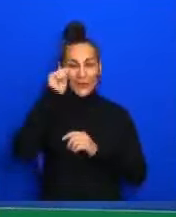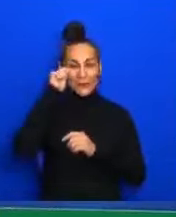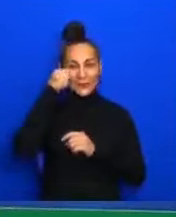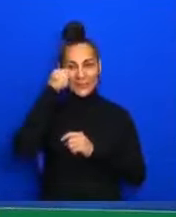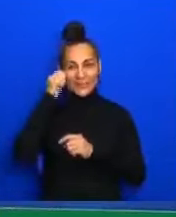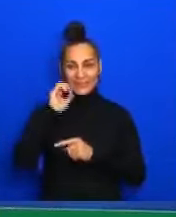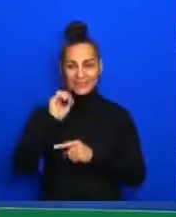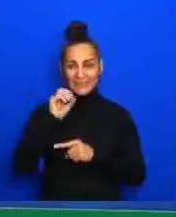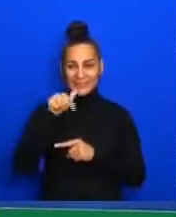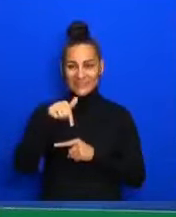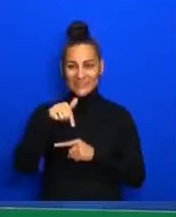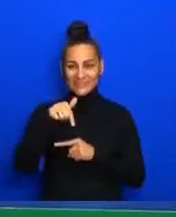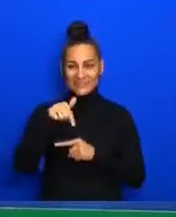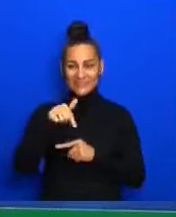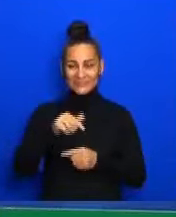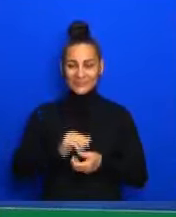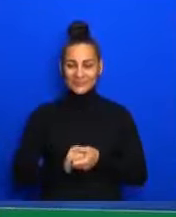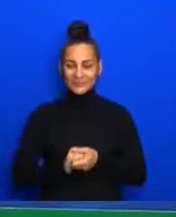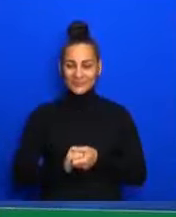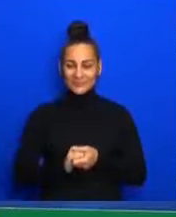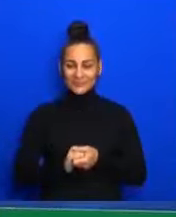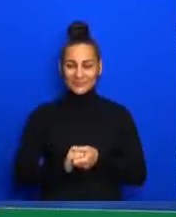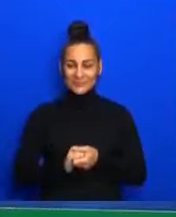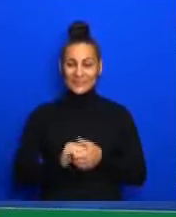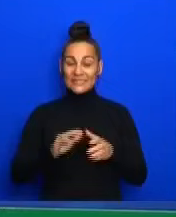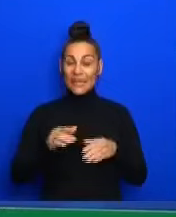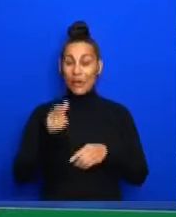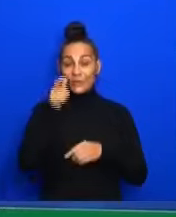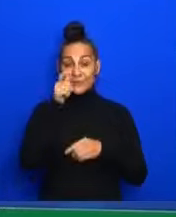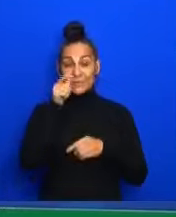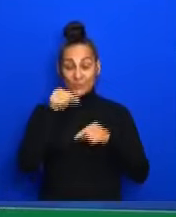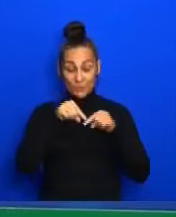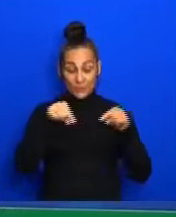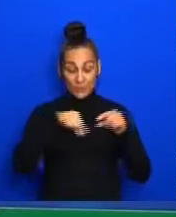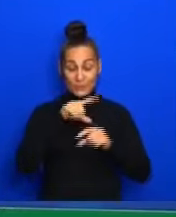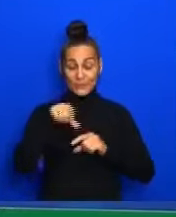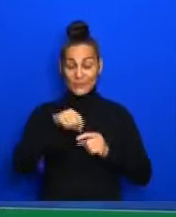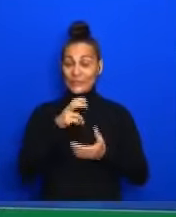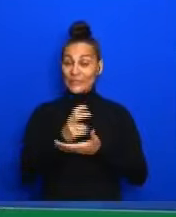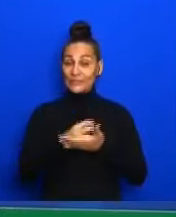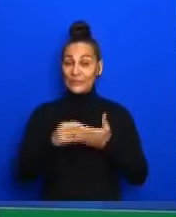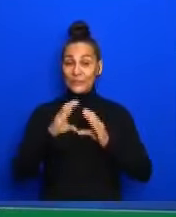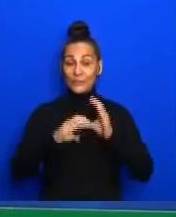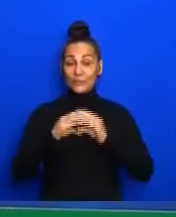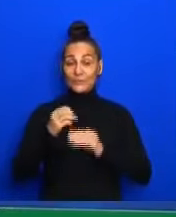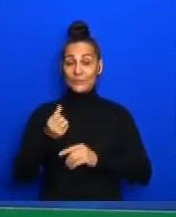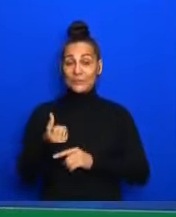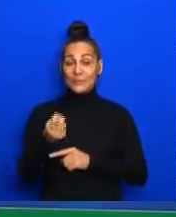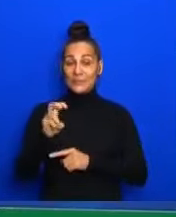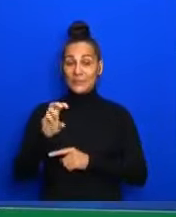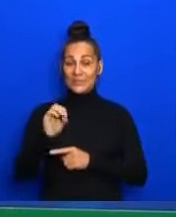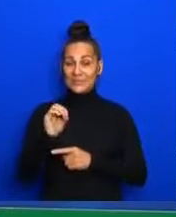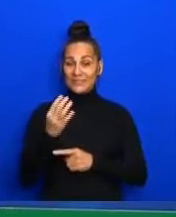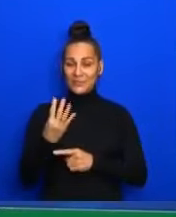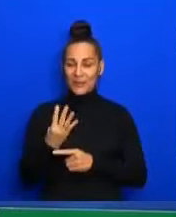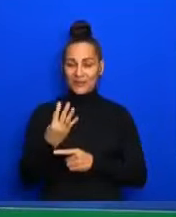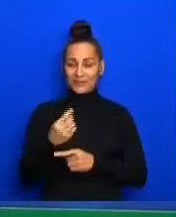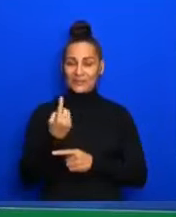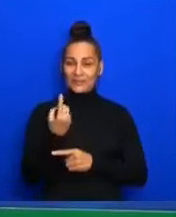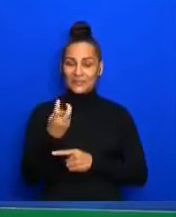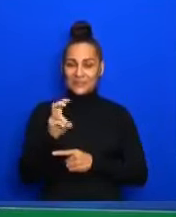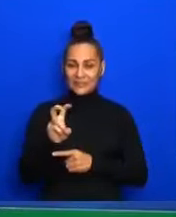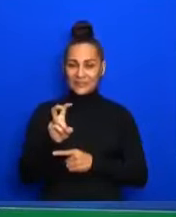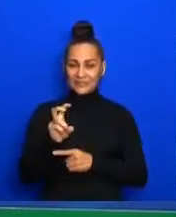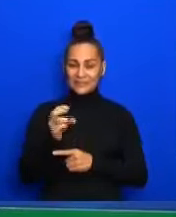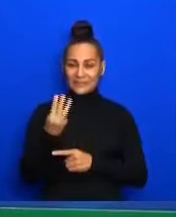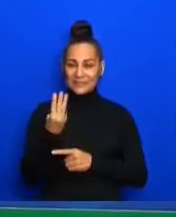07! Bola preta! Então confira comigo o sorteio da quina concurso 6.504.